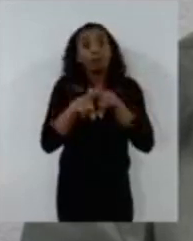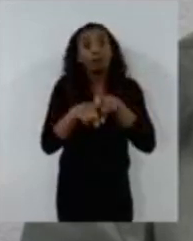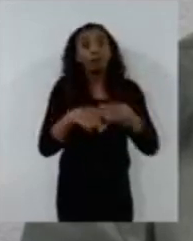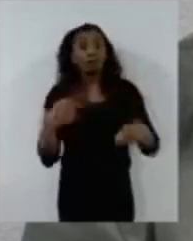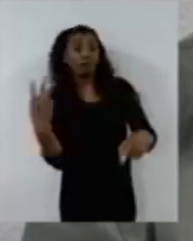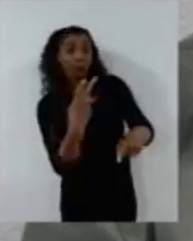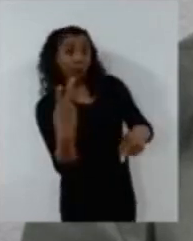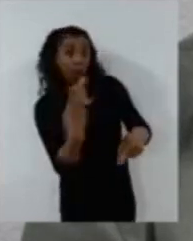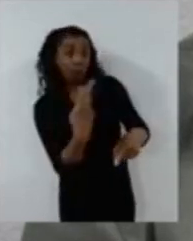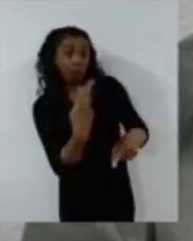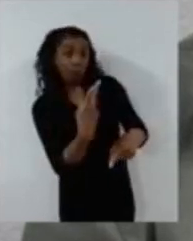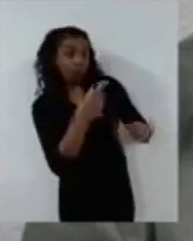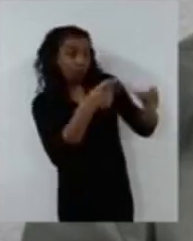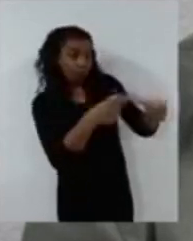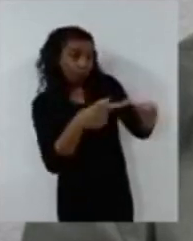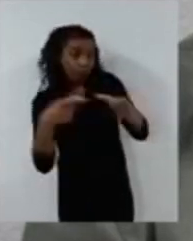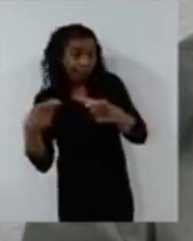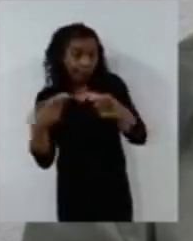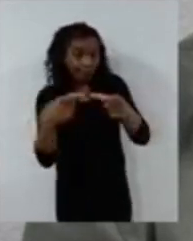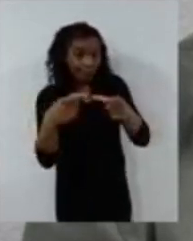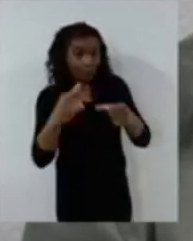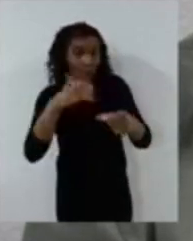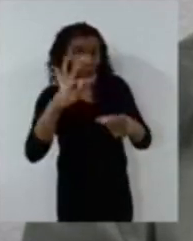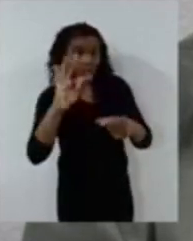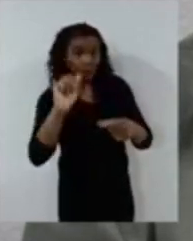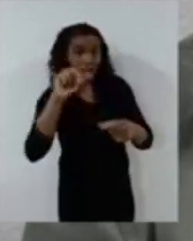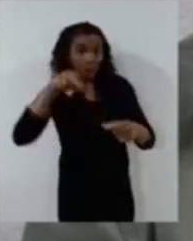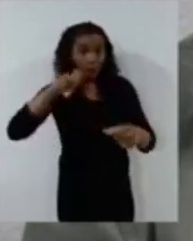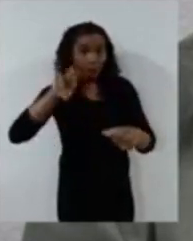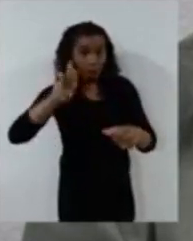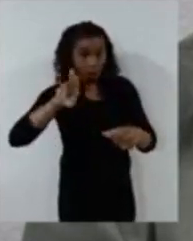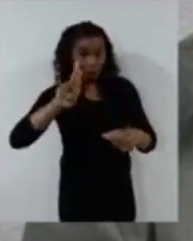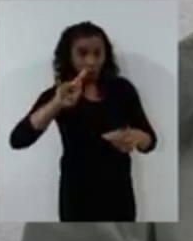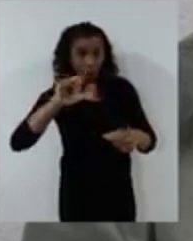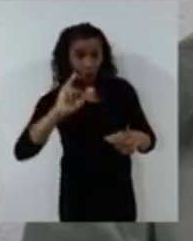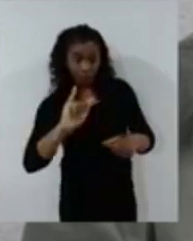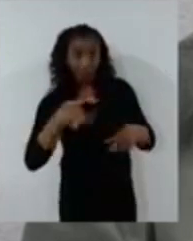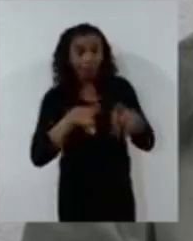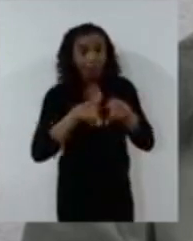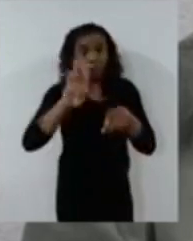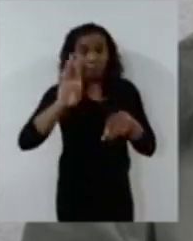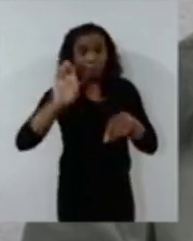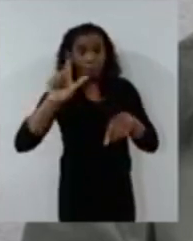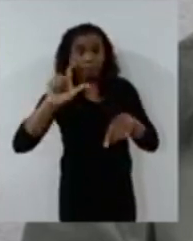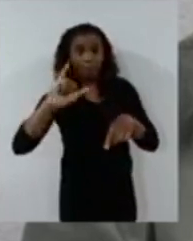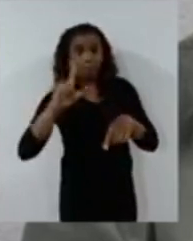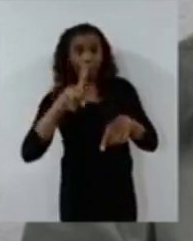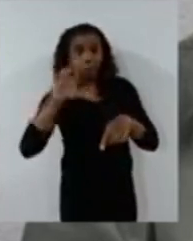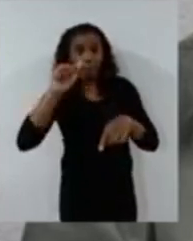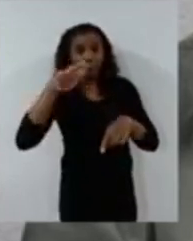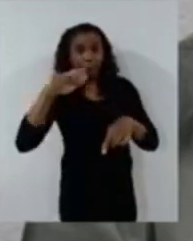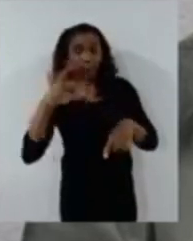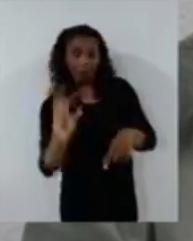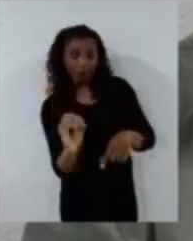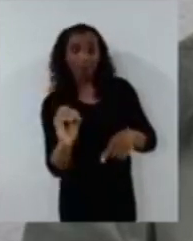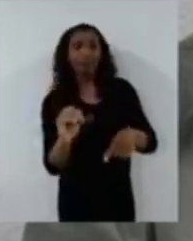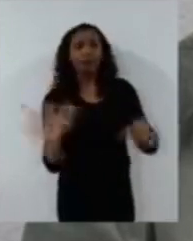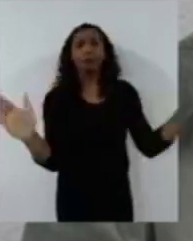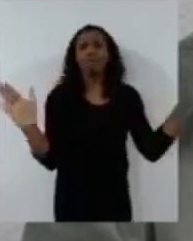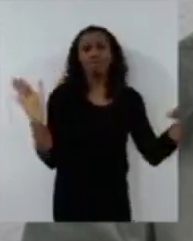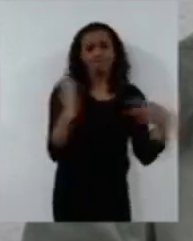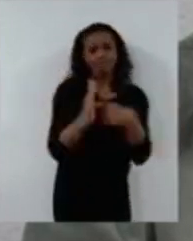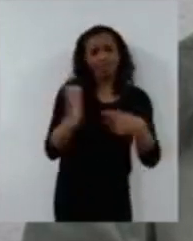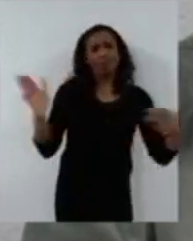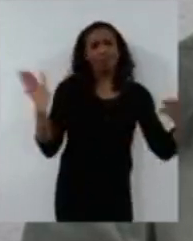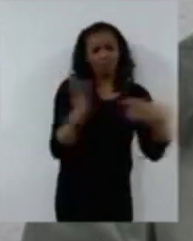dois distritos campeões no número de denúncias de